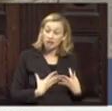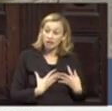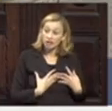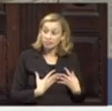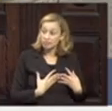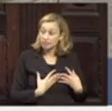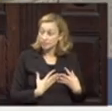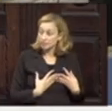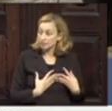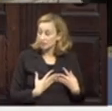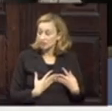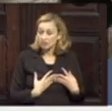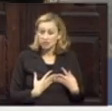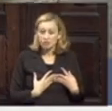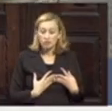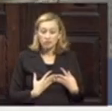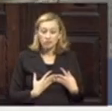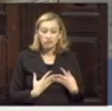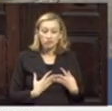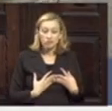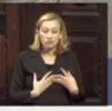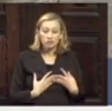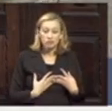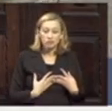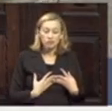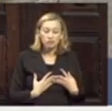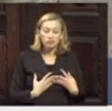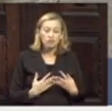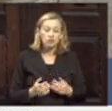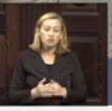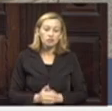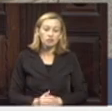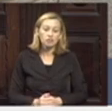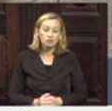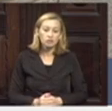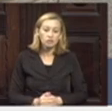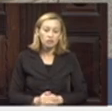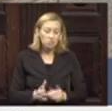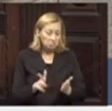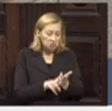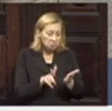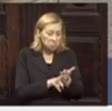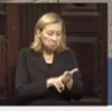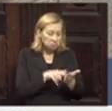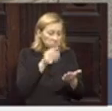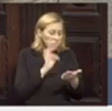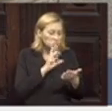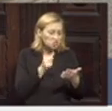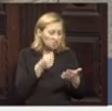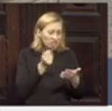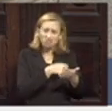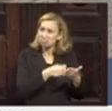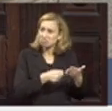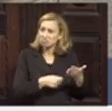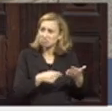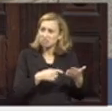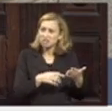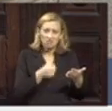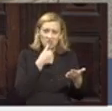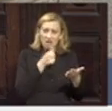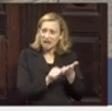aqui corretamente aos deputados. E aí, presidente, primeiro eu tenho uma questão de ordem para saber como a presidência respondeu ou vai agir. Não, mas deixa